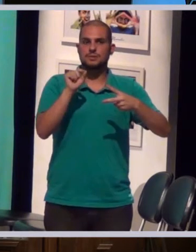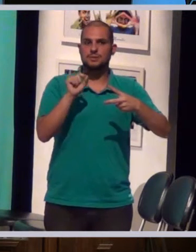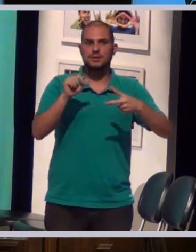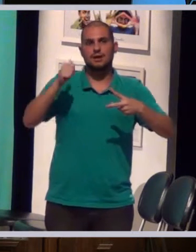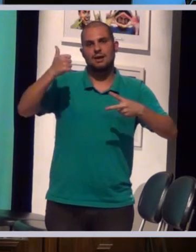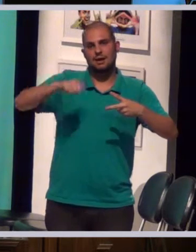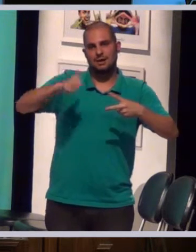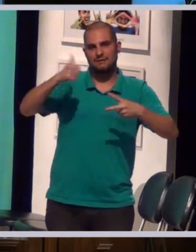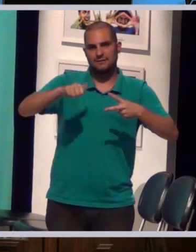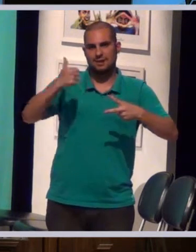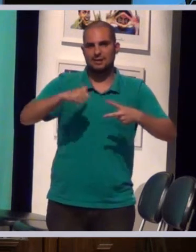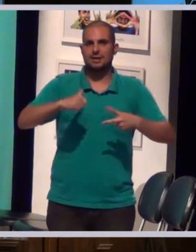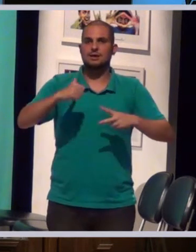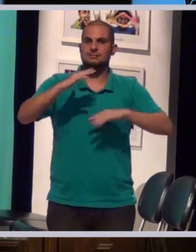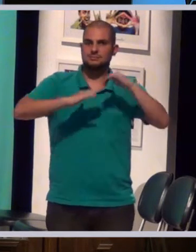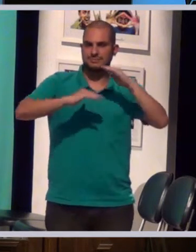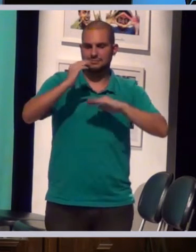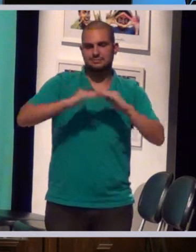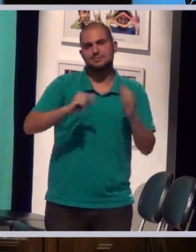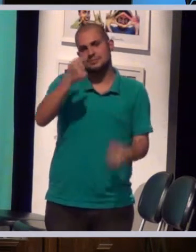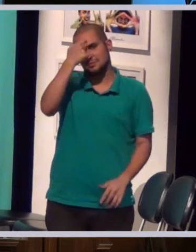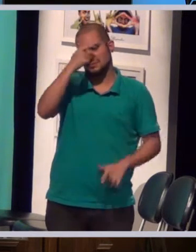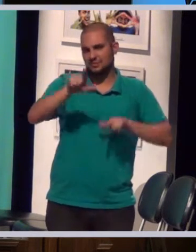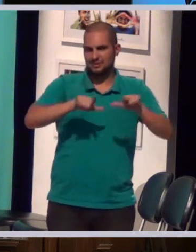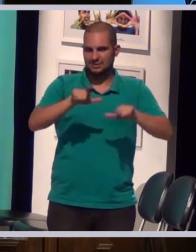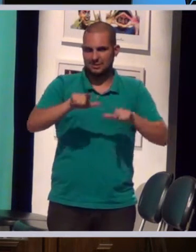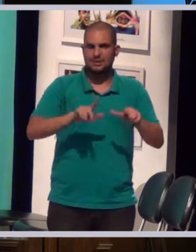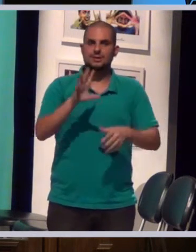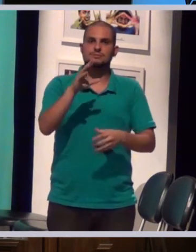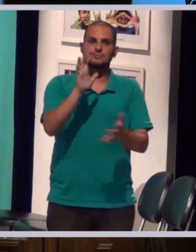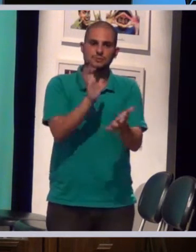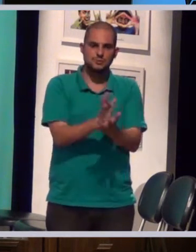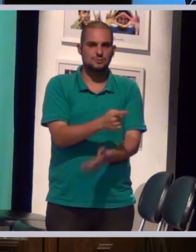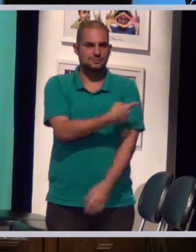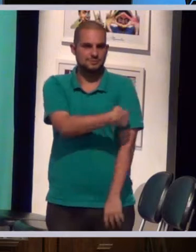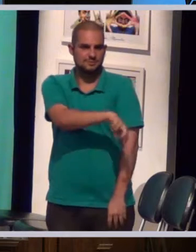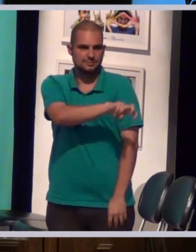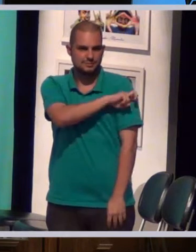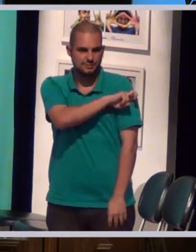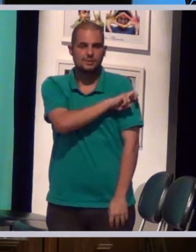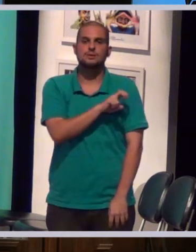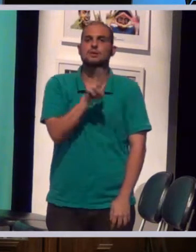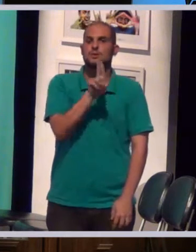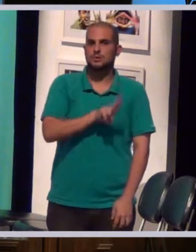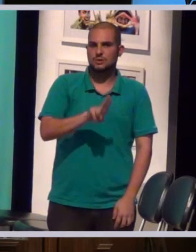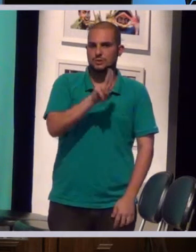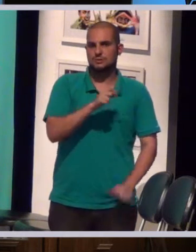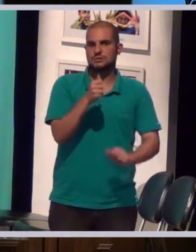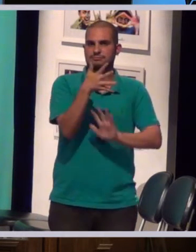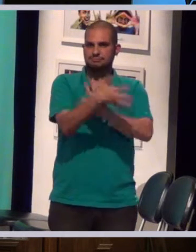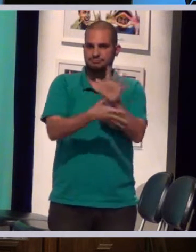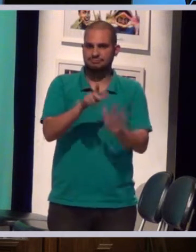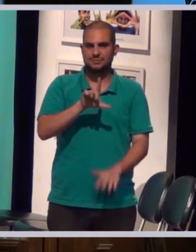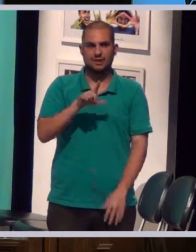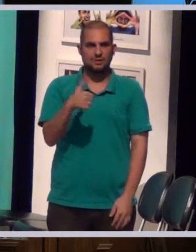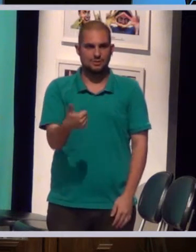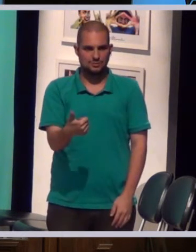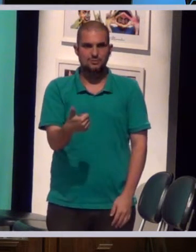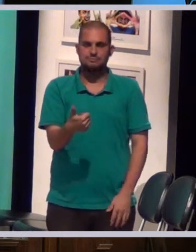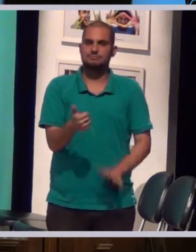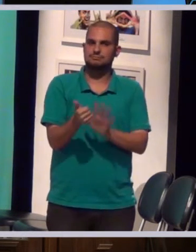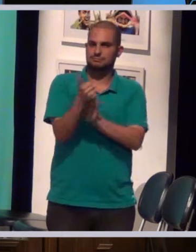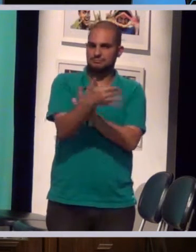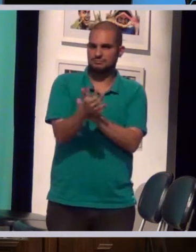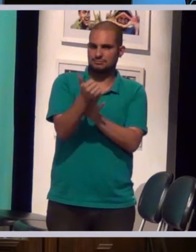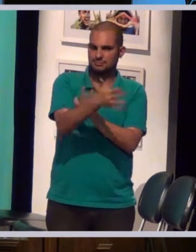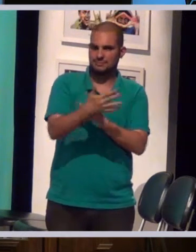a habilidade de memória de trabalho nas crianças do 1º ao 5º ano, que utilizam, né, língua de sinais como sua primeira língua, como língua de